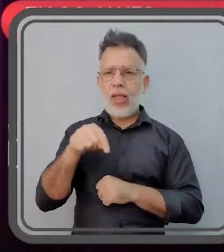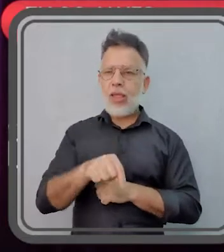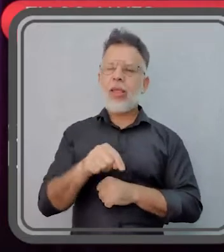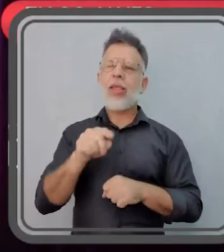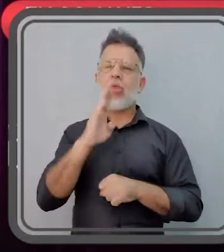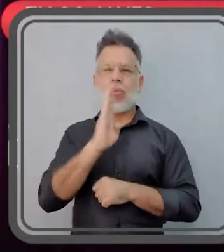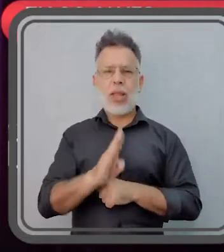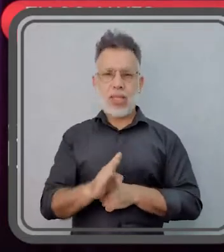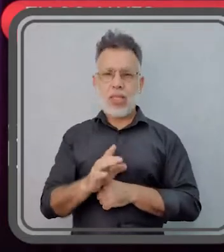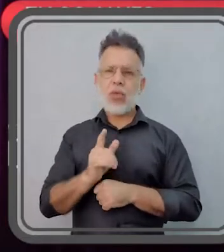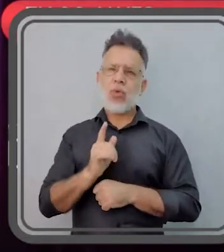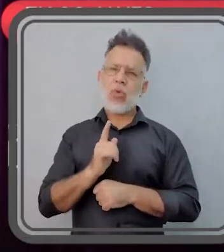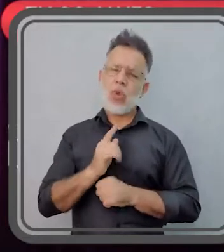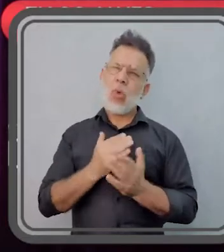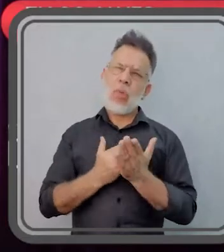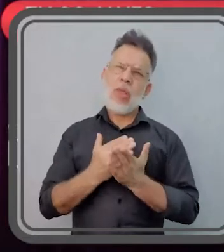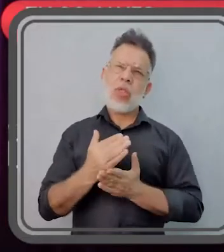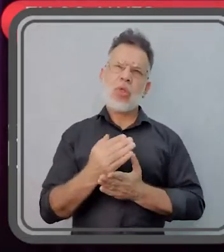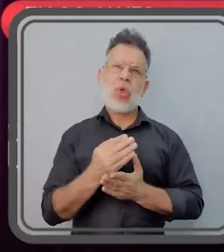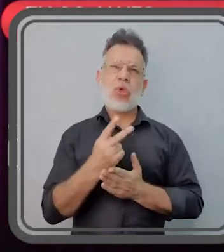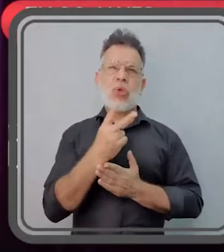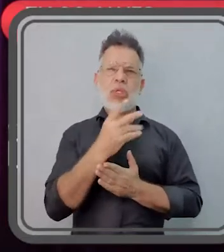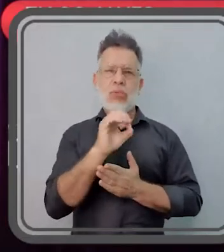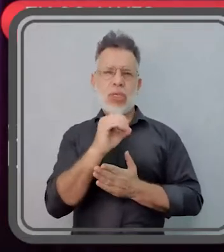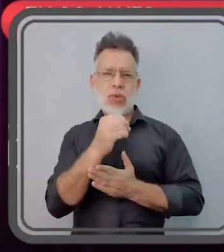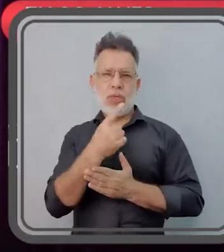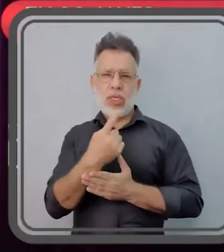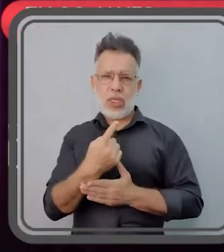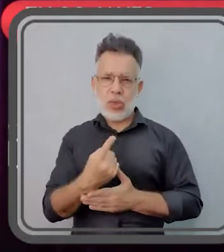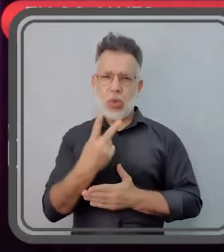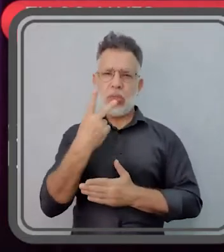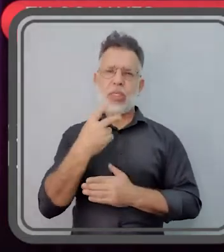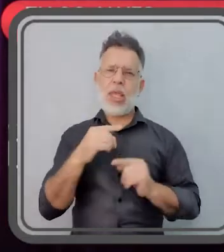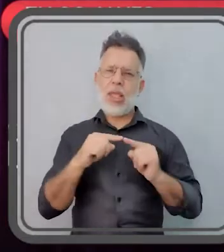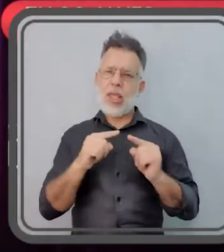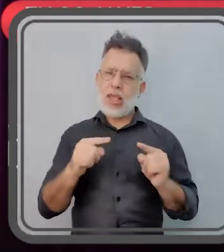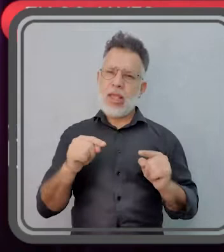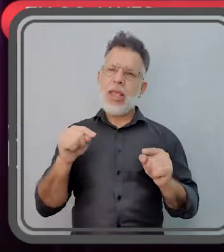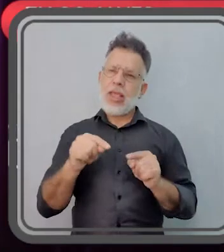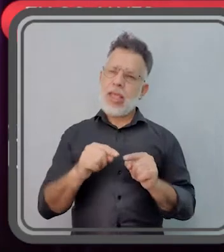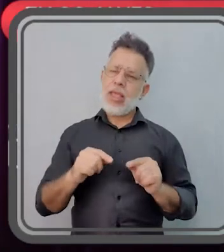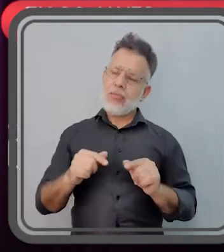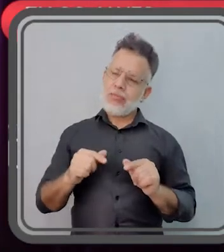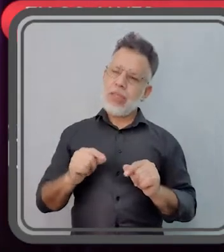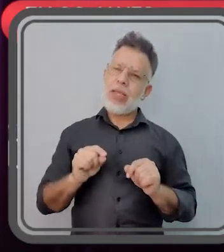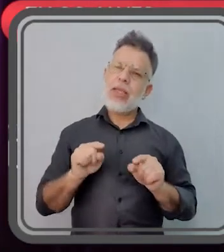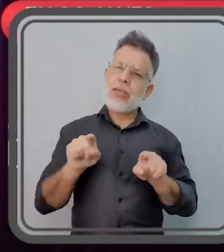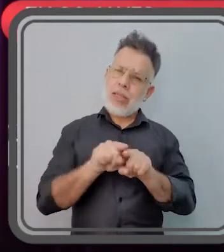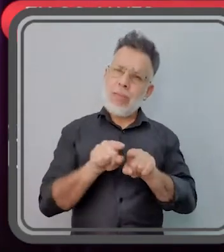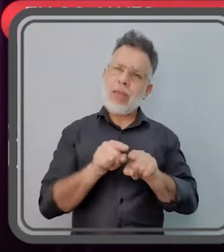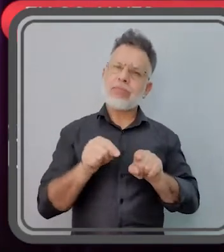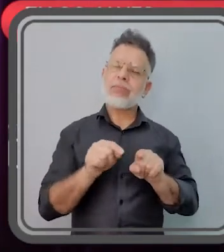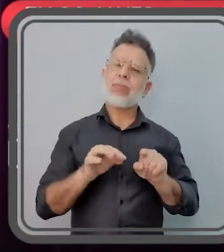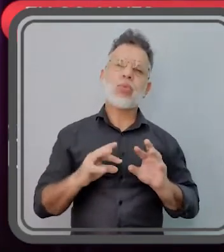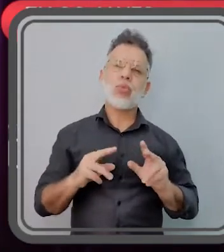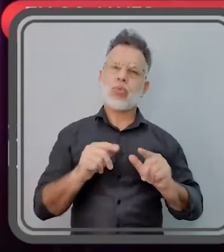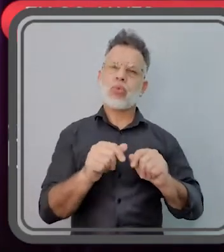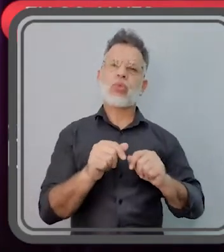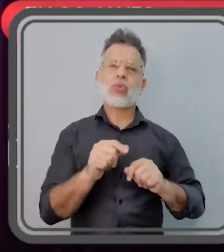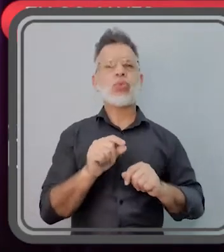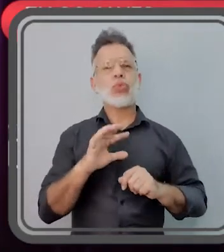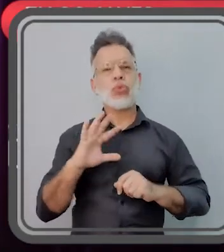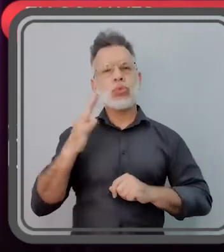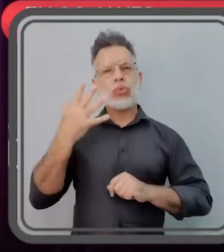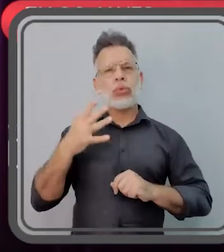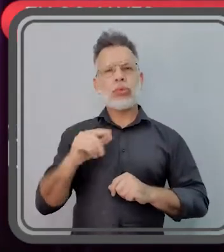Brasil, TCS começou em 2002 e não é diferente que nós estamos fazendo no Brasil. E nós temos